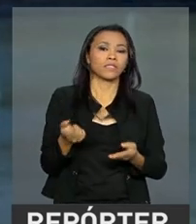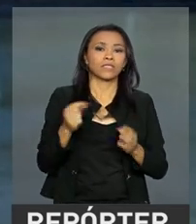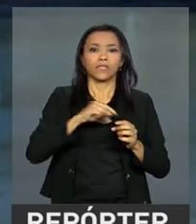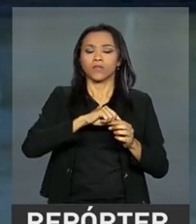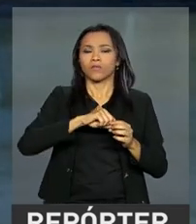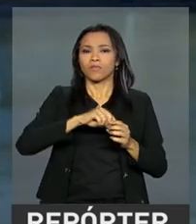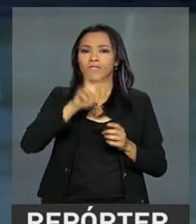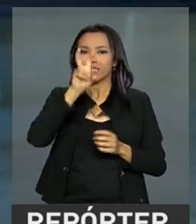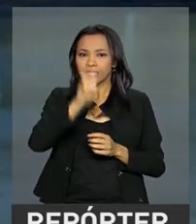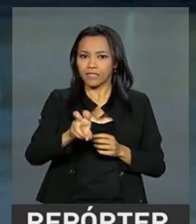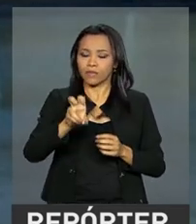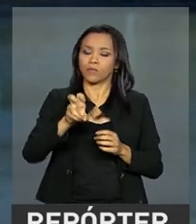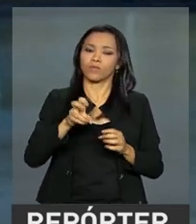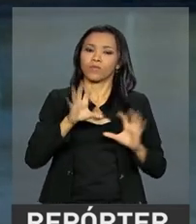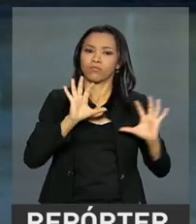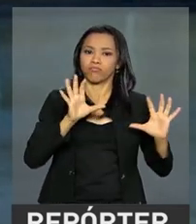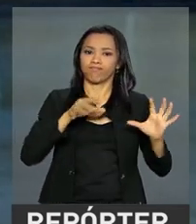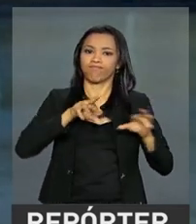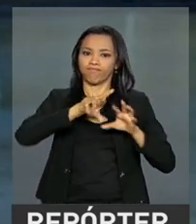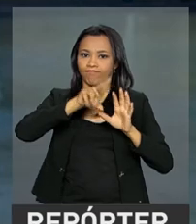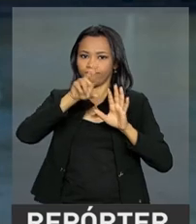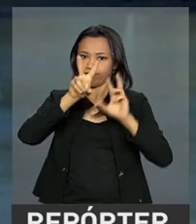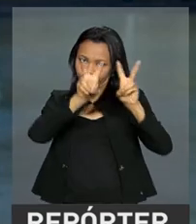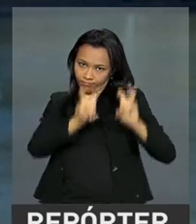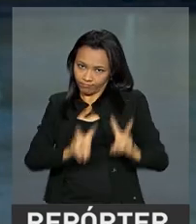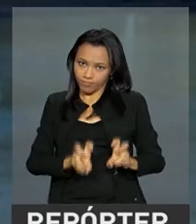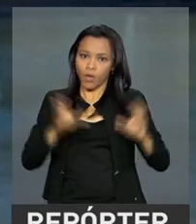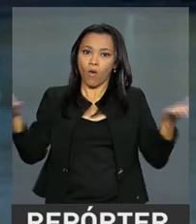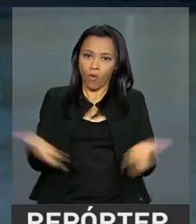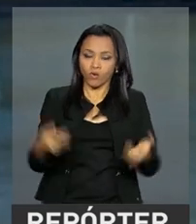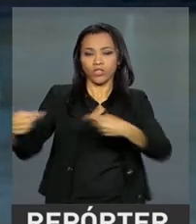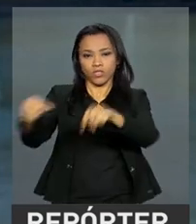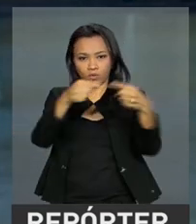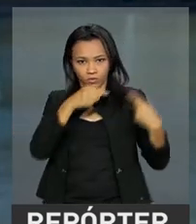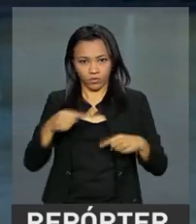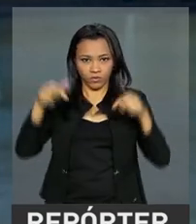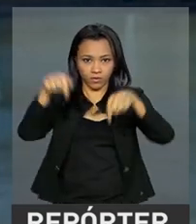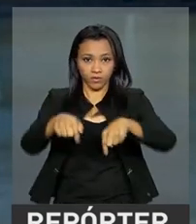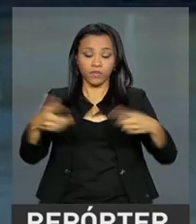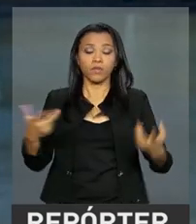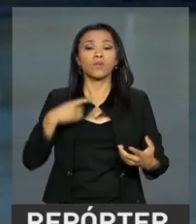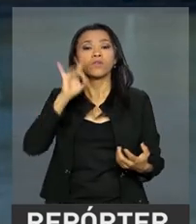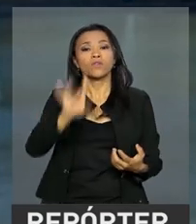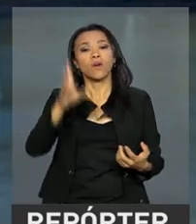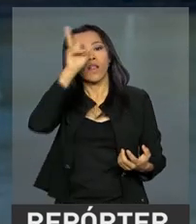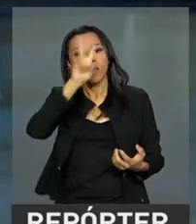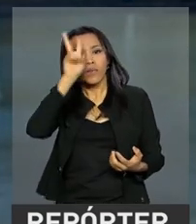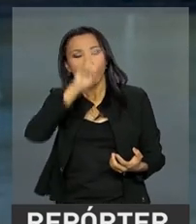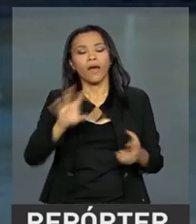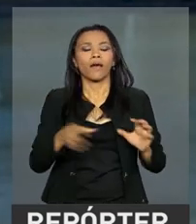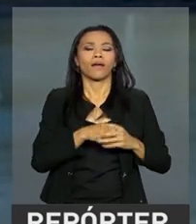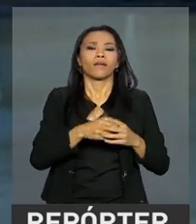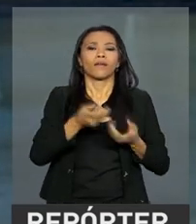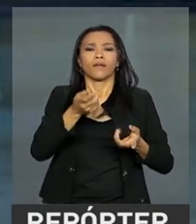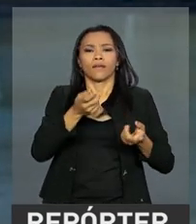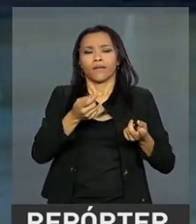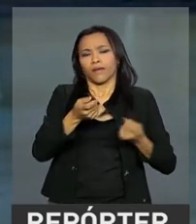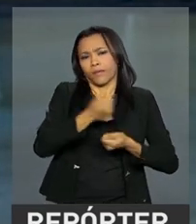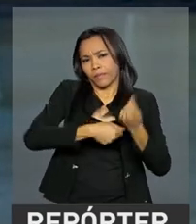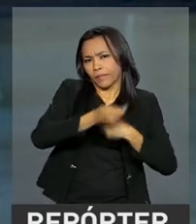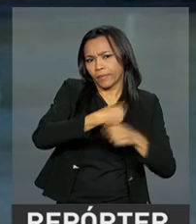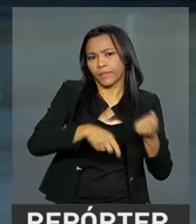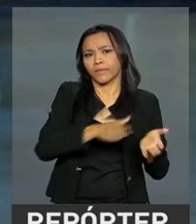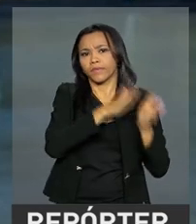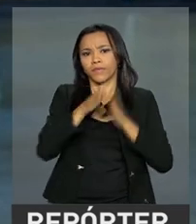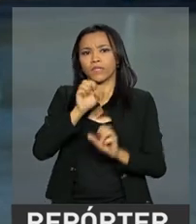áreas dos grupos de trabalho que estão em discussão aqui hoje entre os conselheiros só para lembrar ambiente de negócios Educação